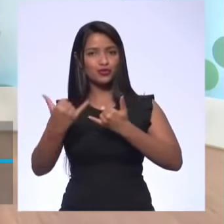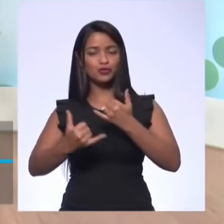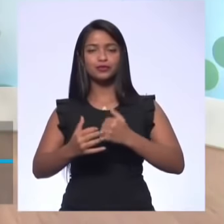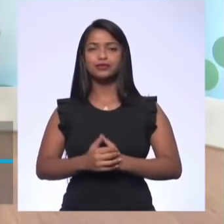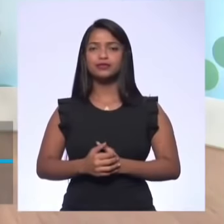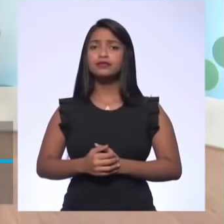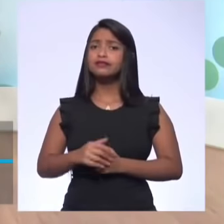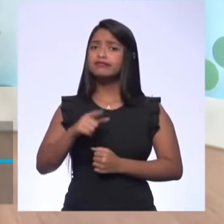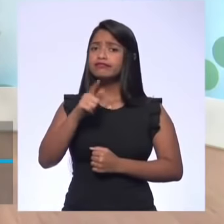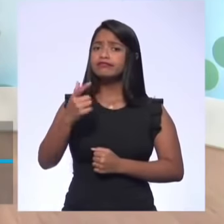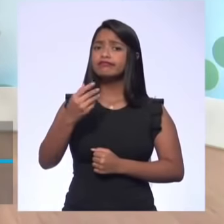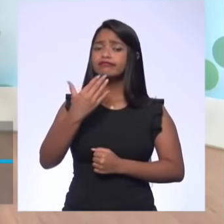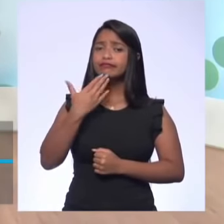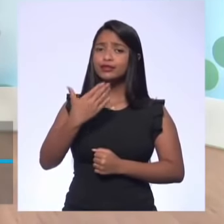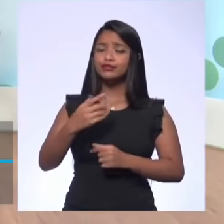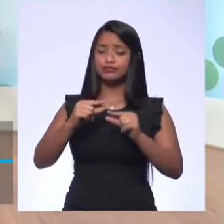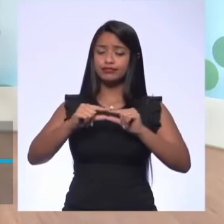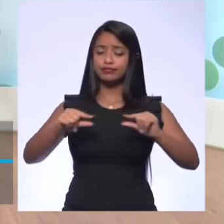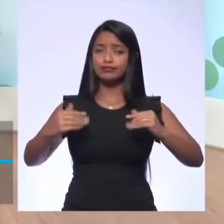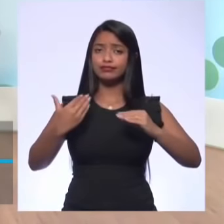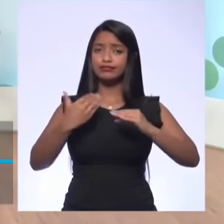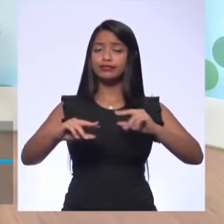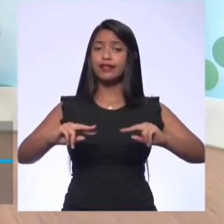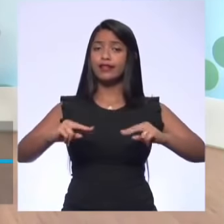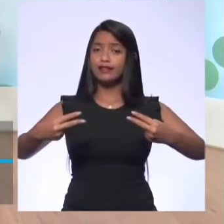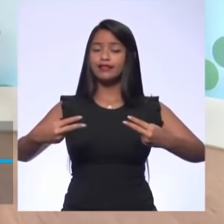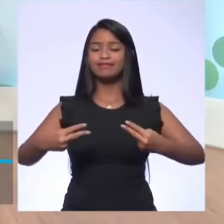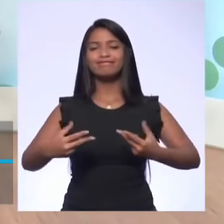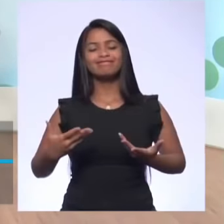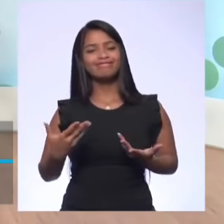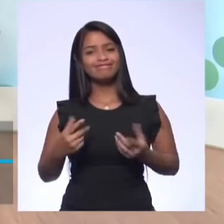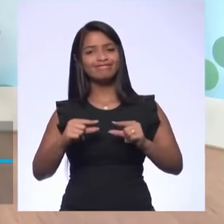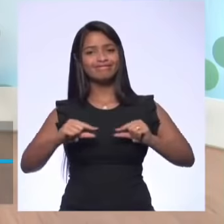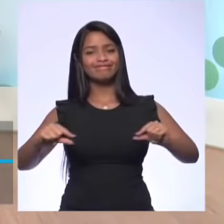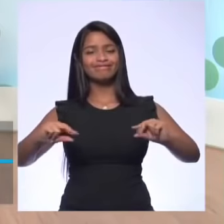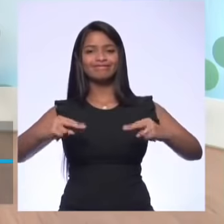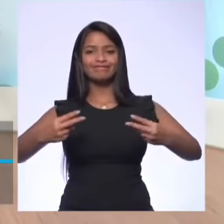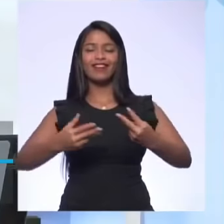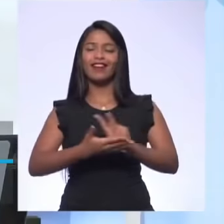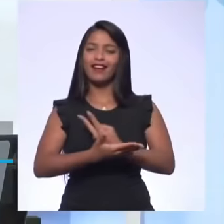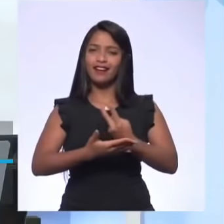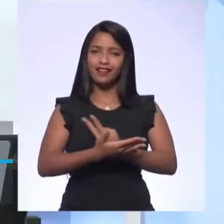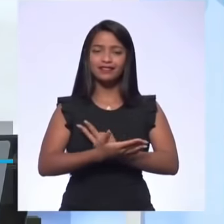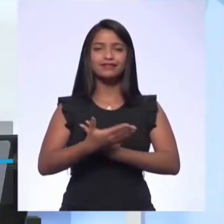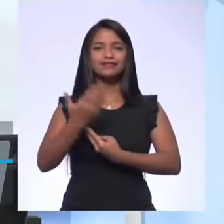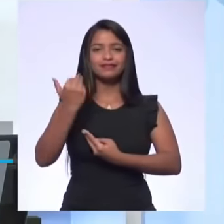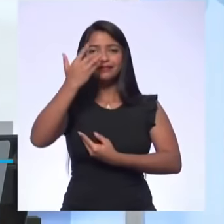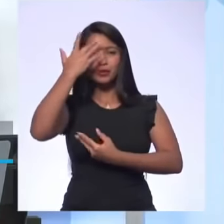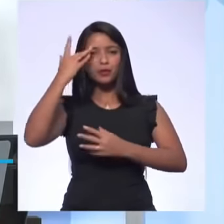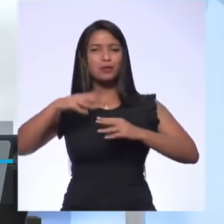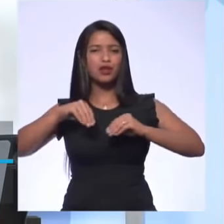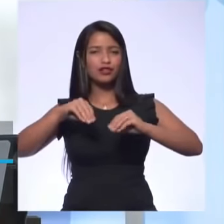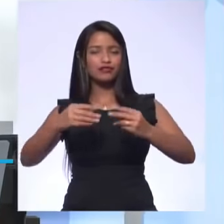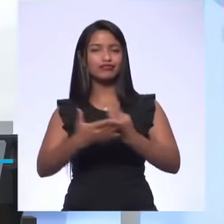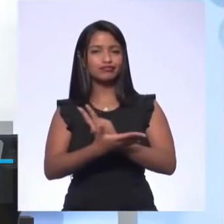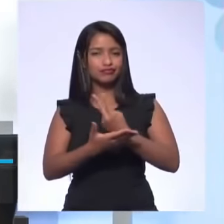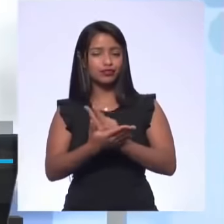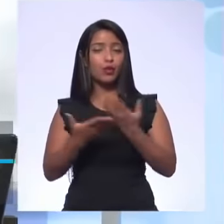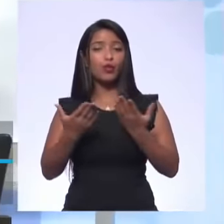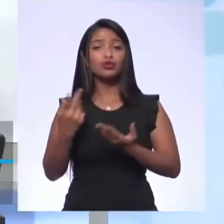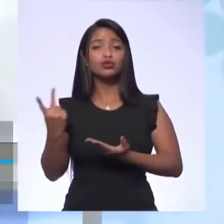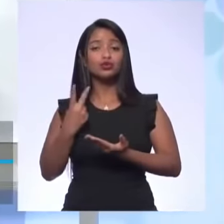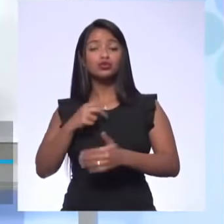link, acho que podia colocar na tela, né, para eles. O link está errado, mexeram errado? lá no Ah, link tá. e ele ficou errado. Hoje eu e o Marcos trocamos o link. Eu vou